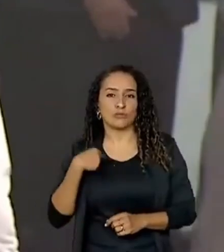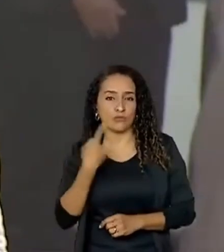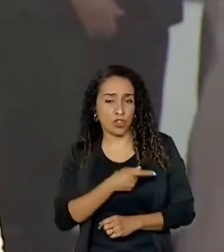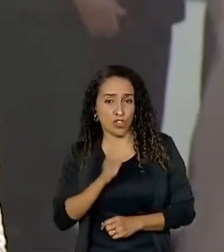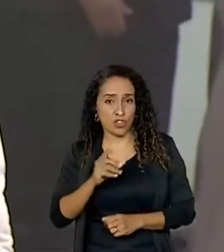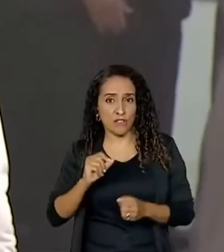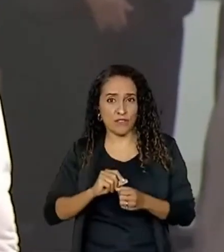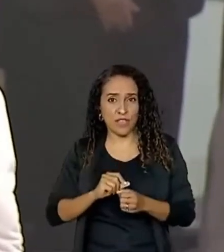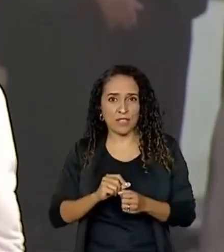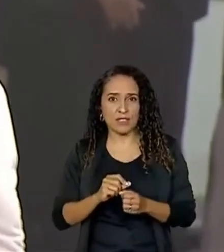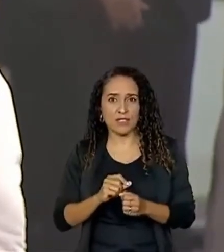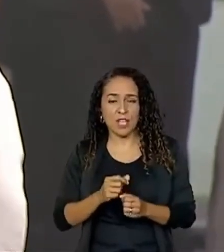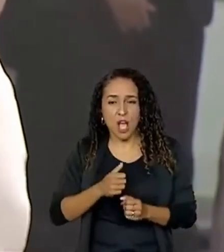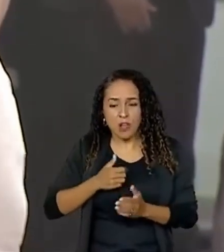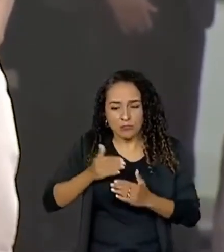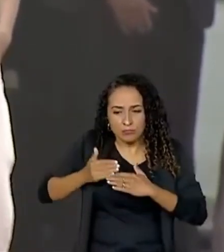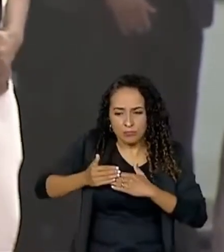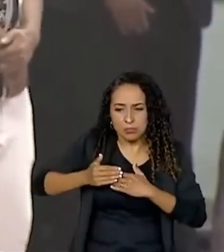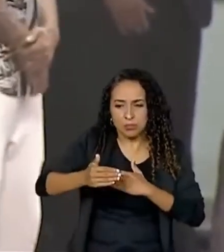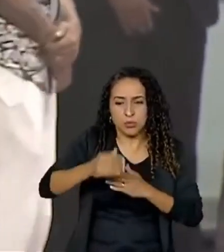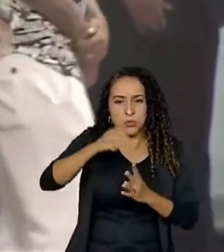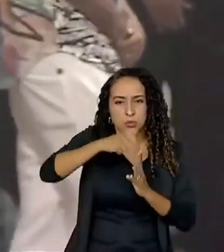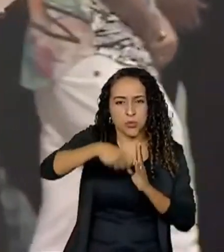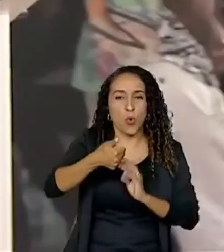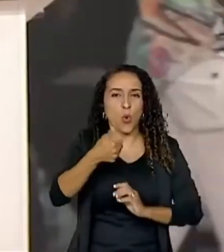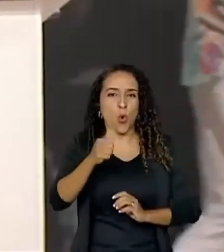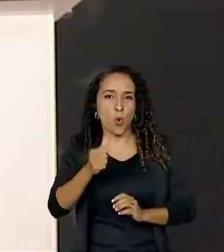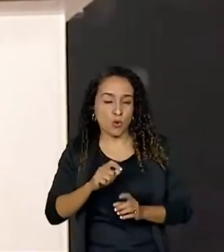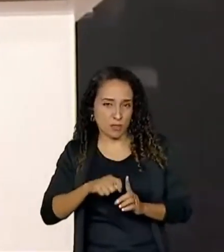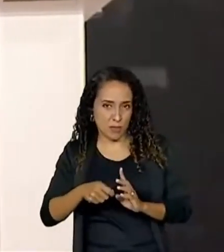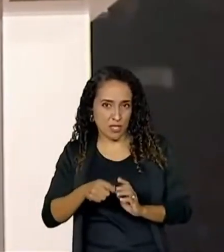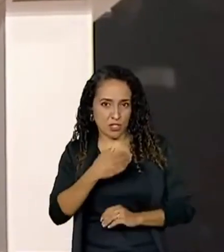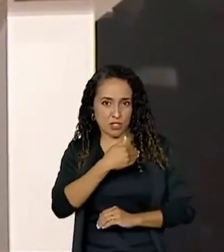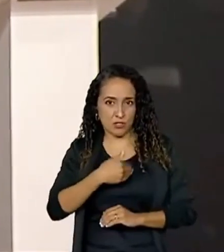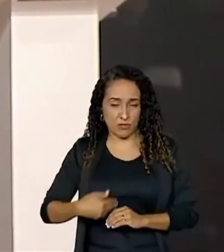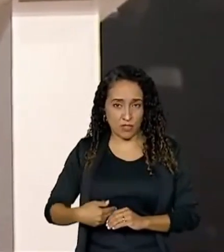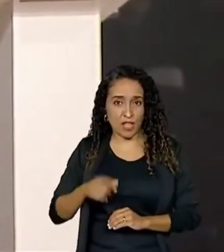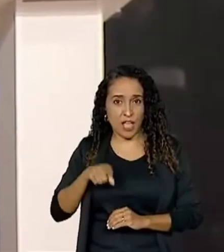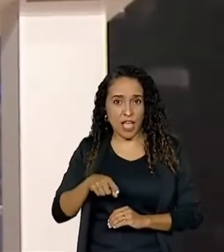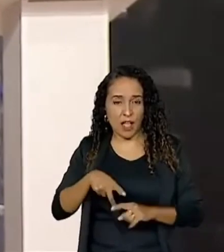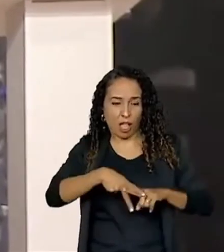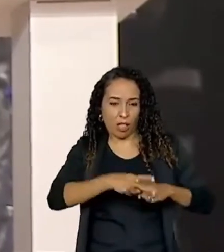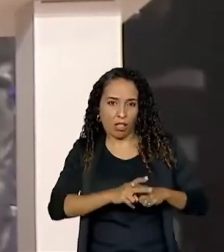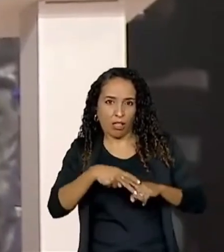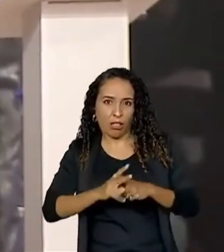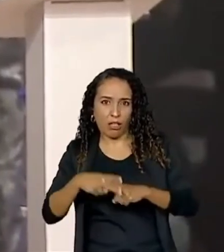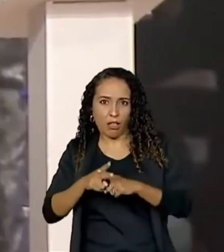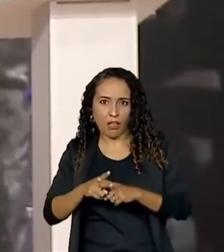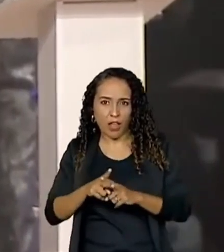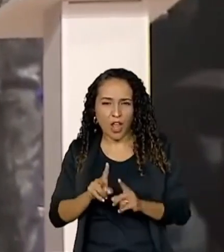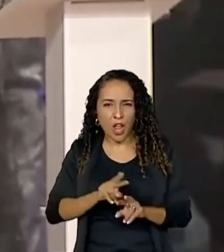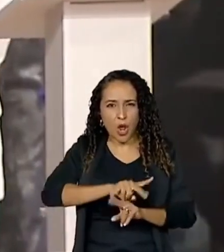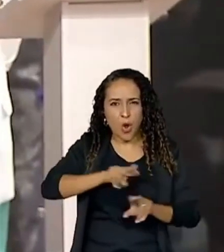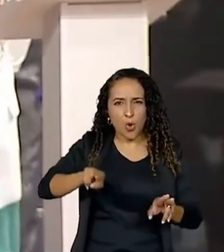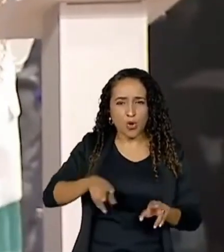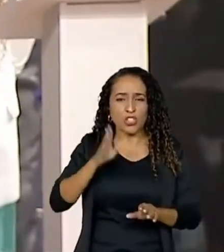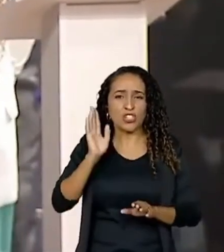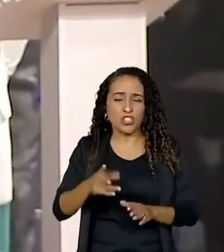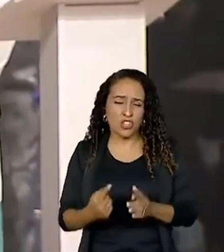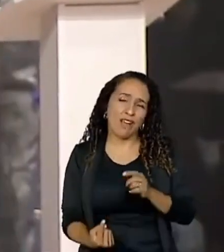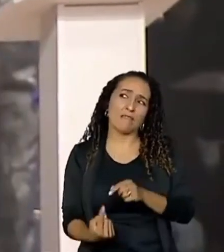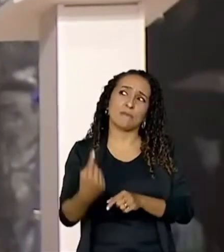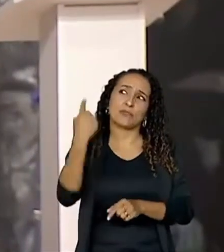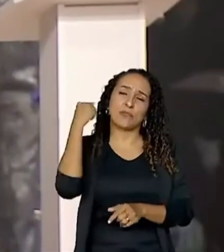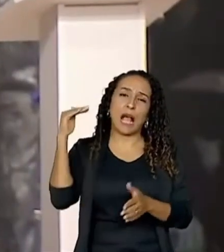primeiros 10, 11 meses de governo foi reconstruir aquilo que a gente já tinha construído